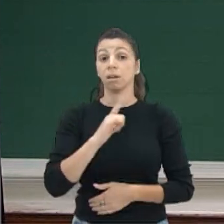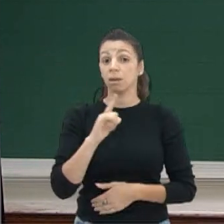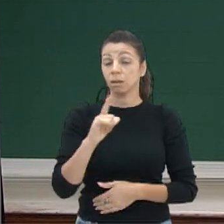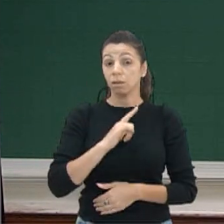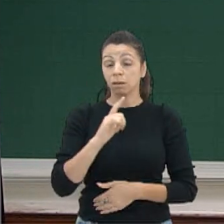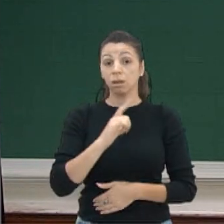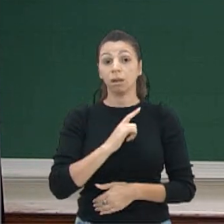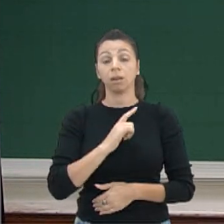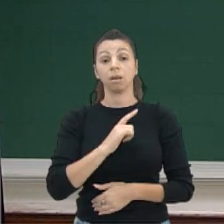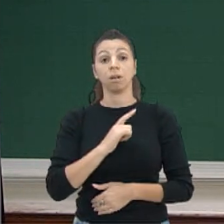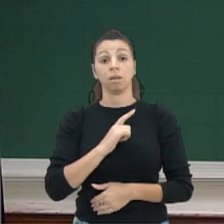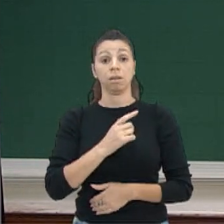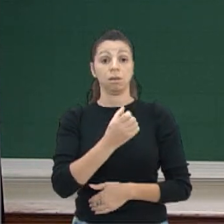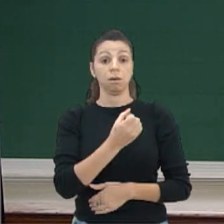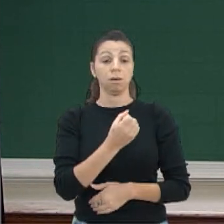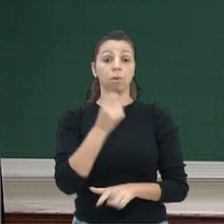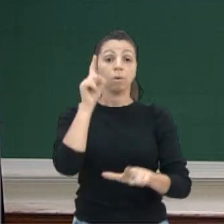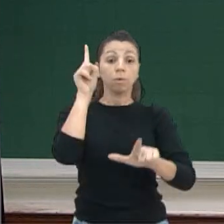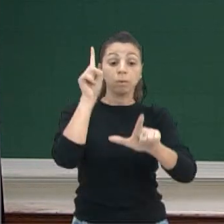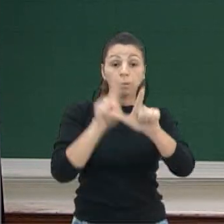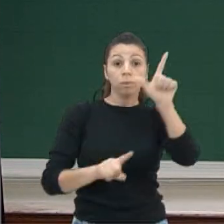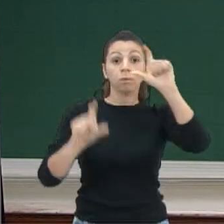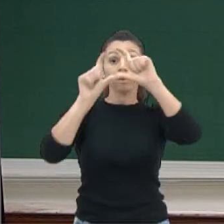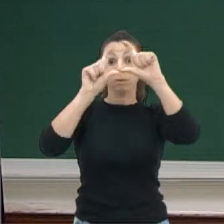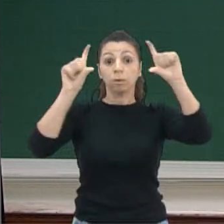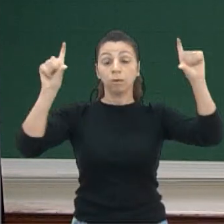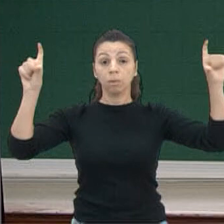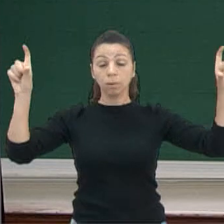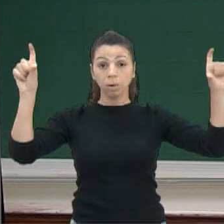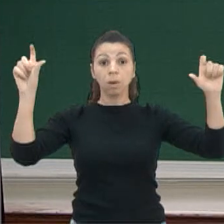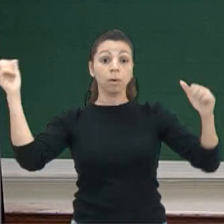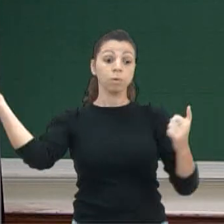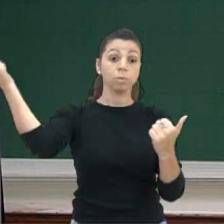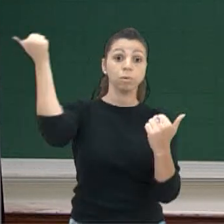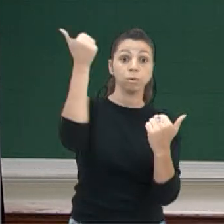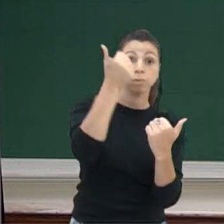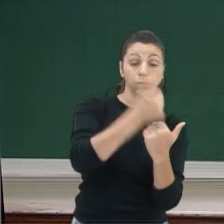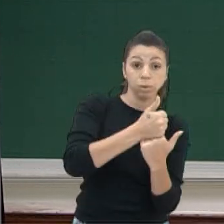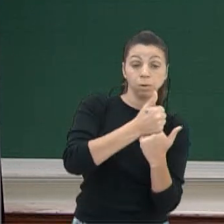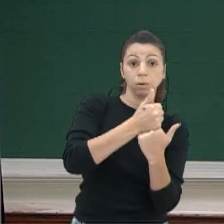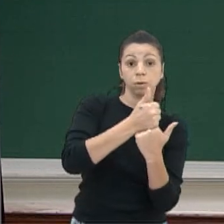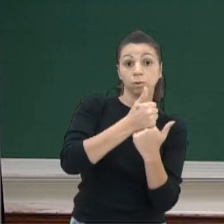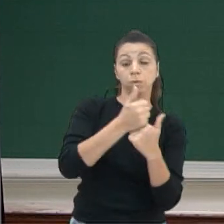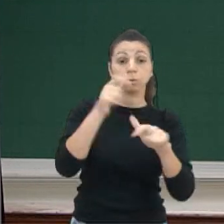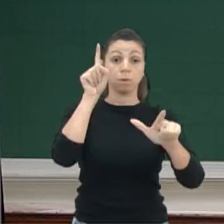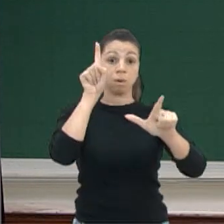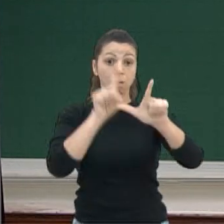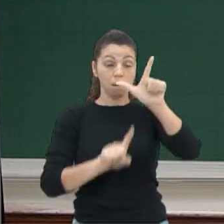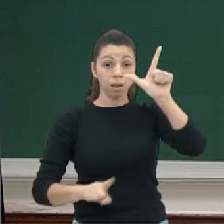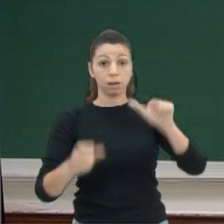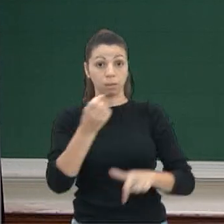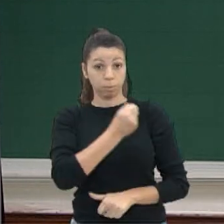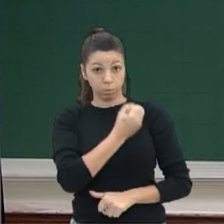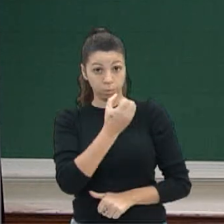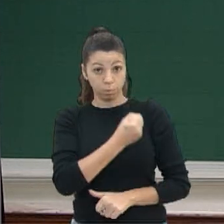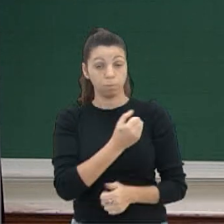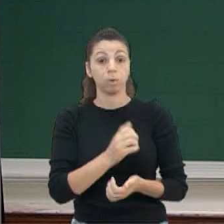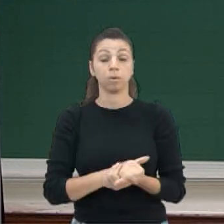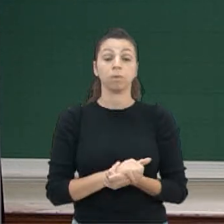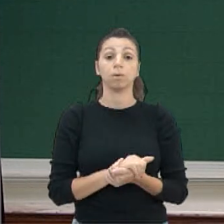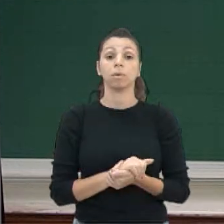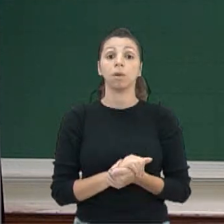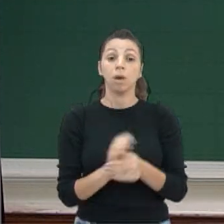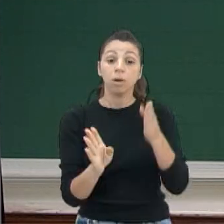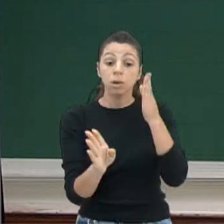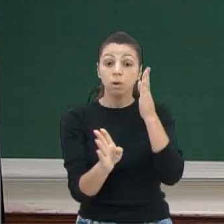uma expressão algébrica e eu dou valores às partes literais, valores às letras dessa expressão, eu vou chegar